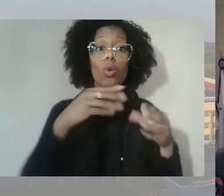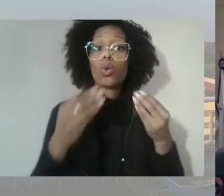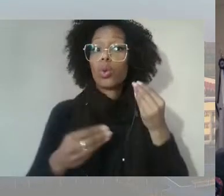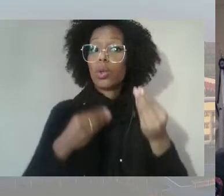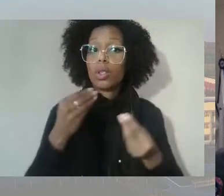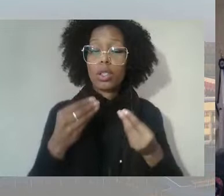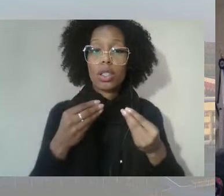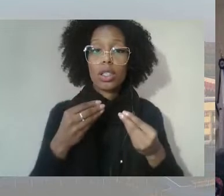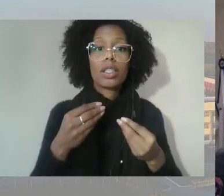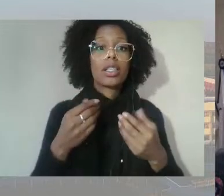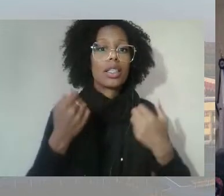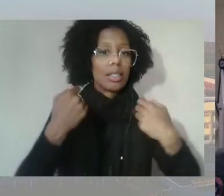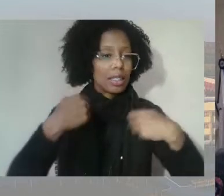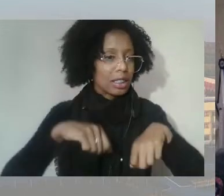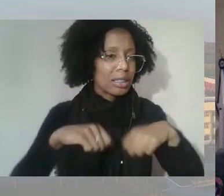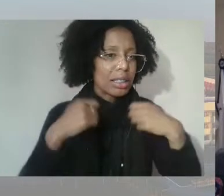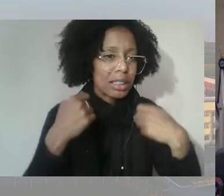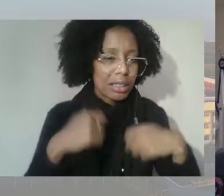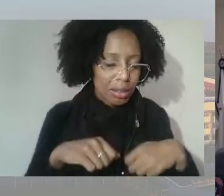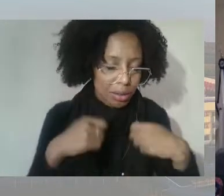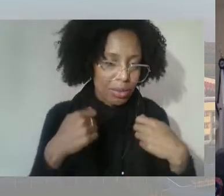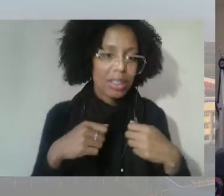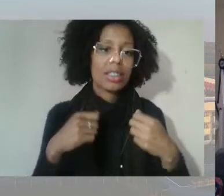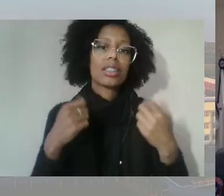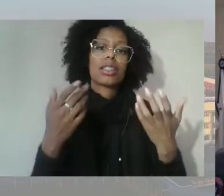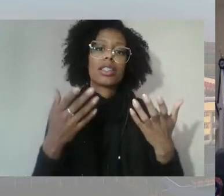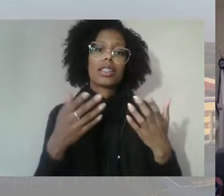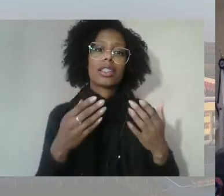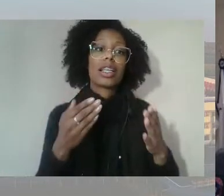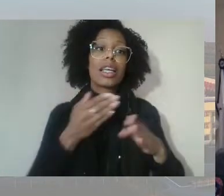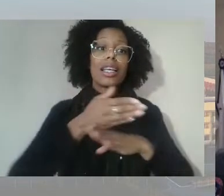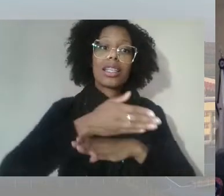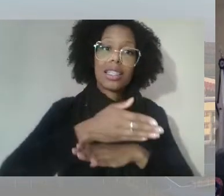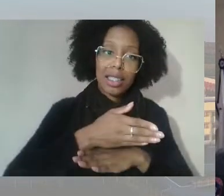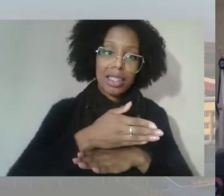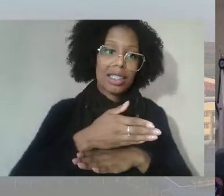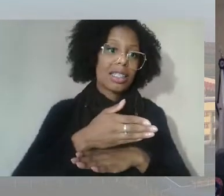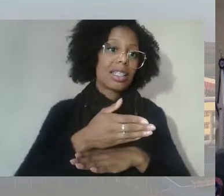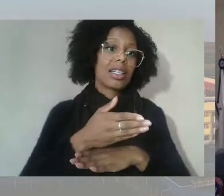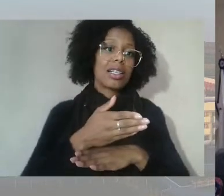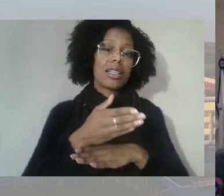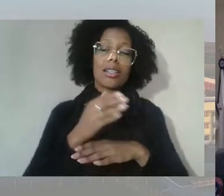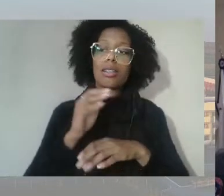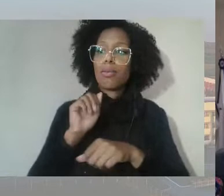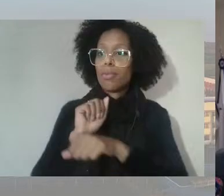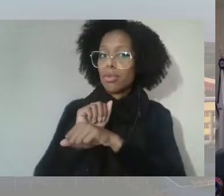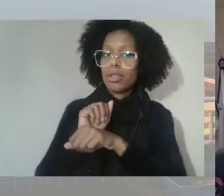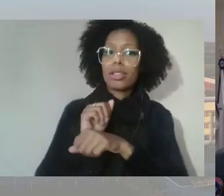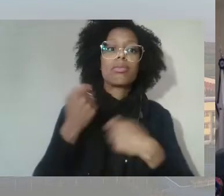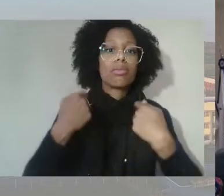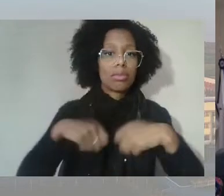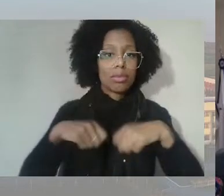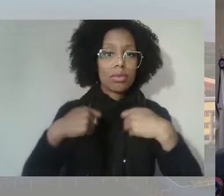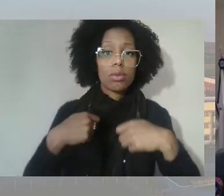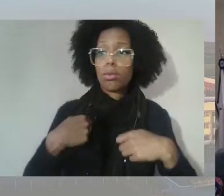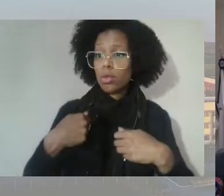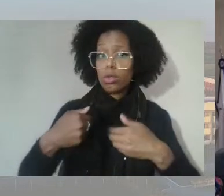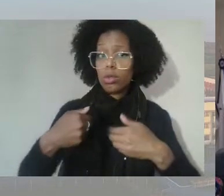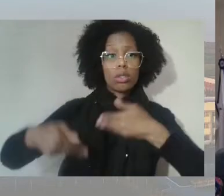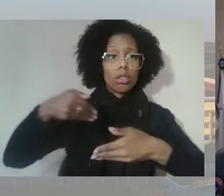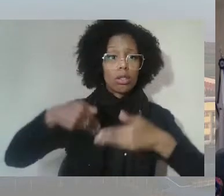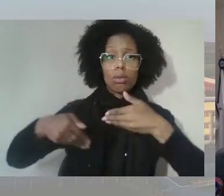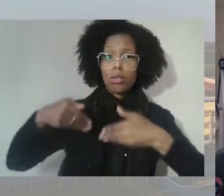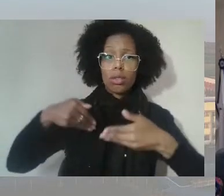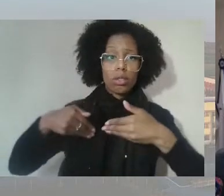nós tivemos que, infelizmente, impedir que as pessoas entrassem aqui. E eu teria que ter o mesmo tratamento. Pô, por que eles não poderiam